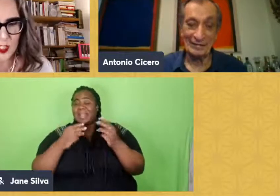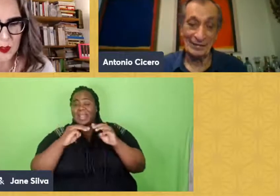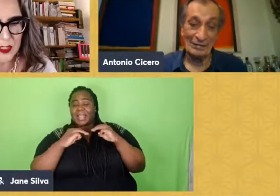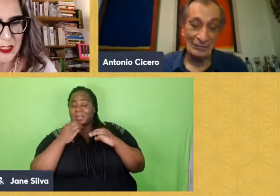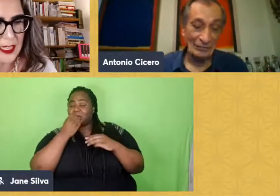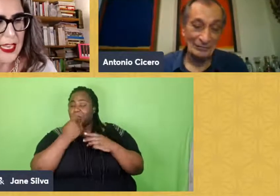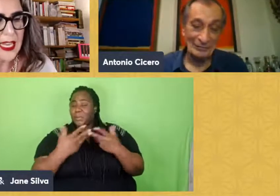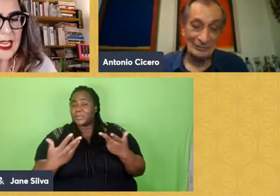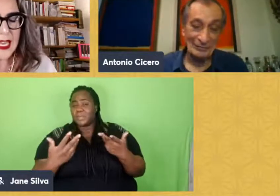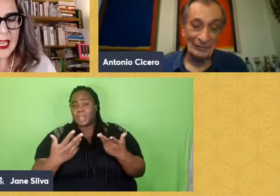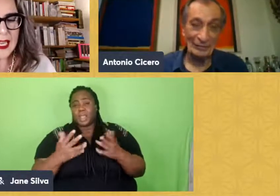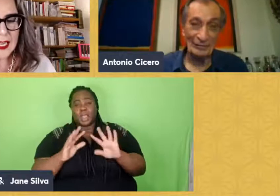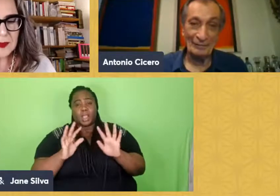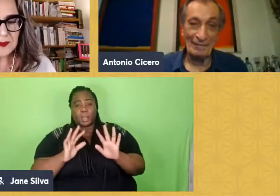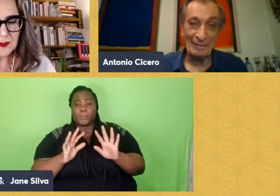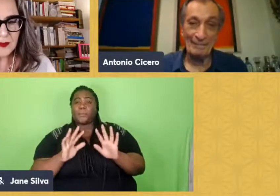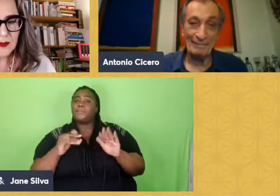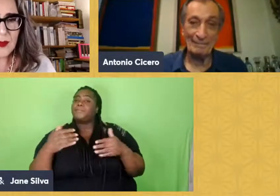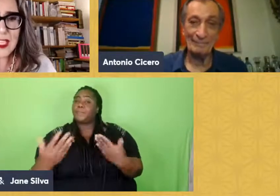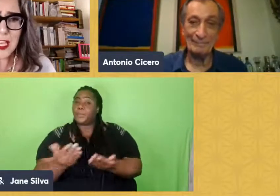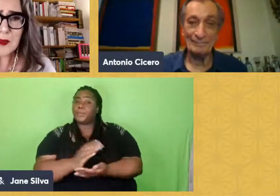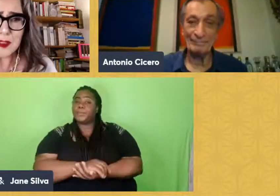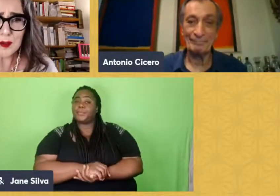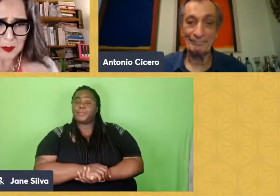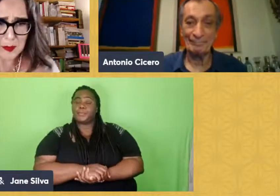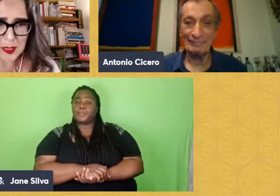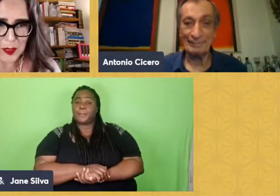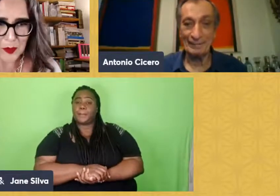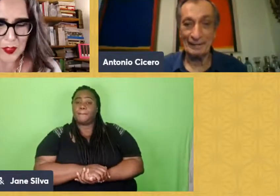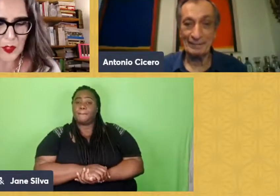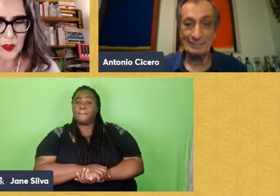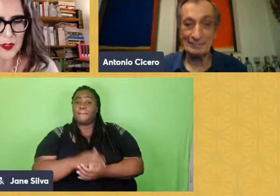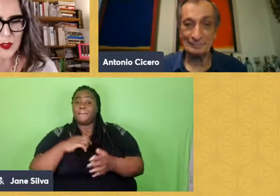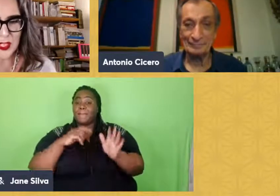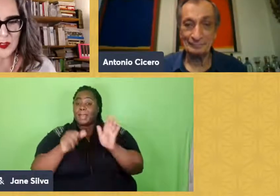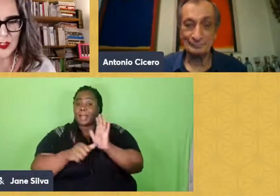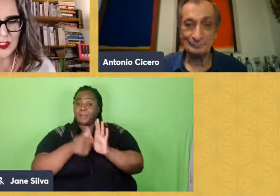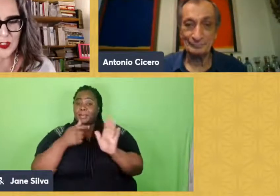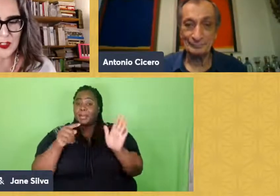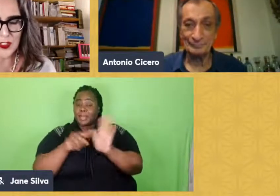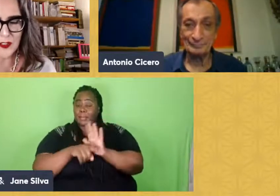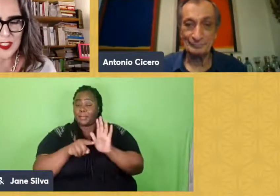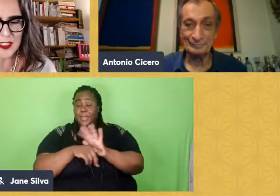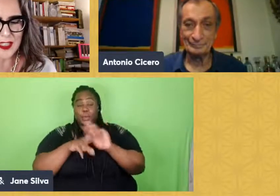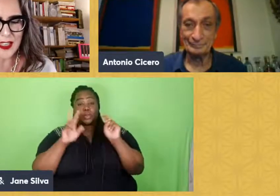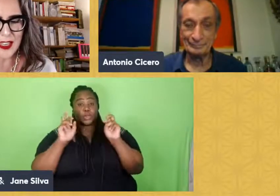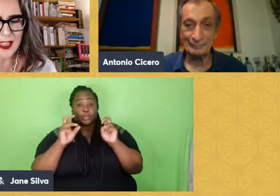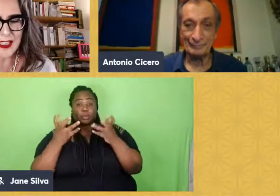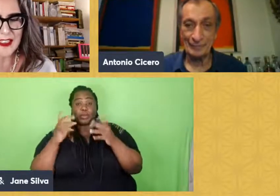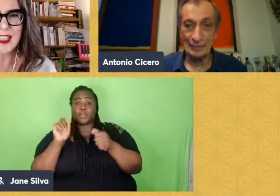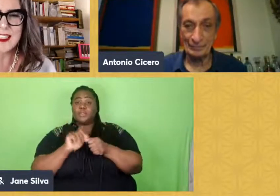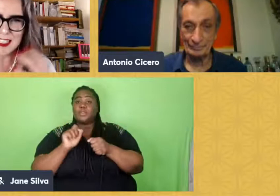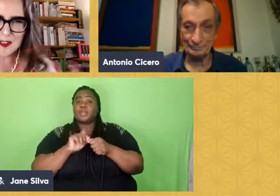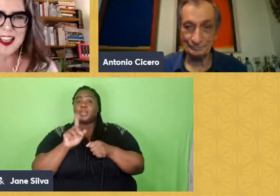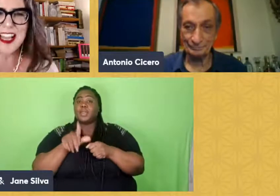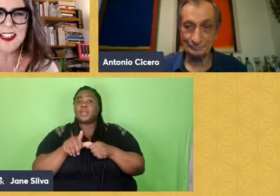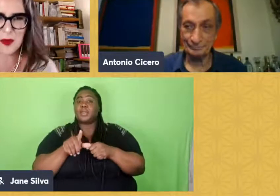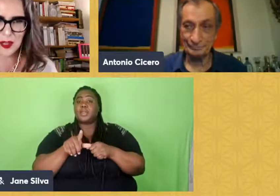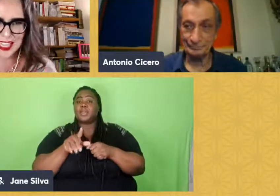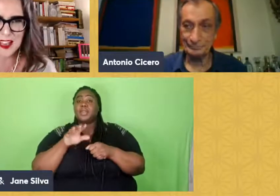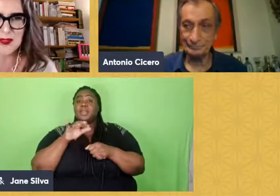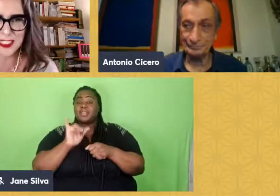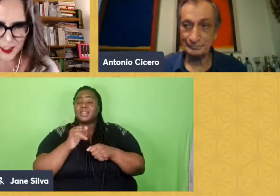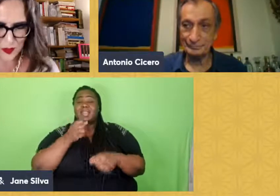né? Digamos assim. E aí, a primeira pergunta sobre isso que eu quero te fazer é se essa